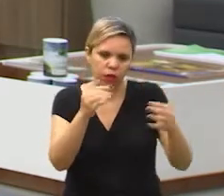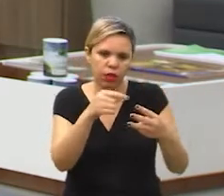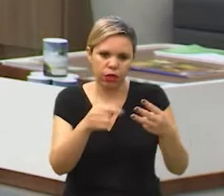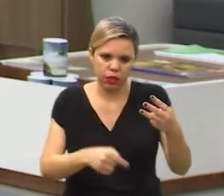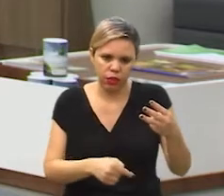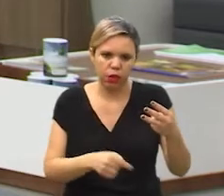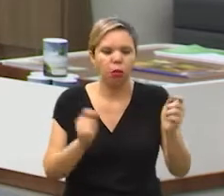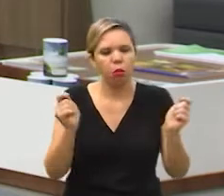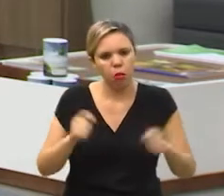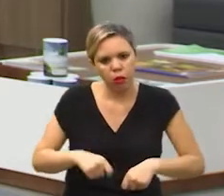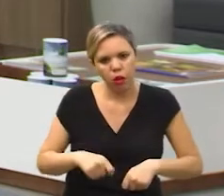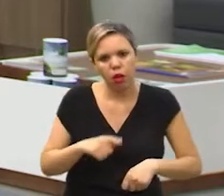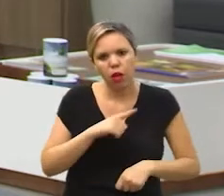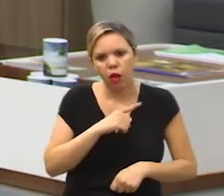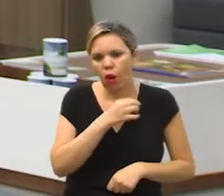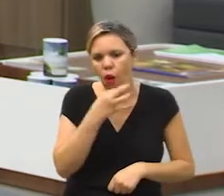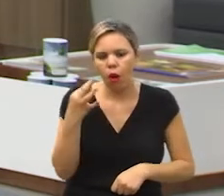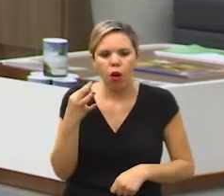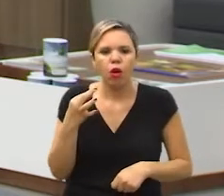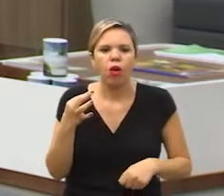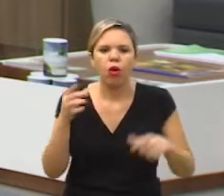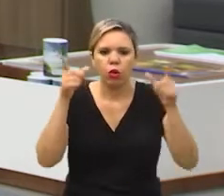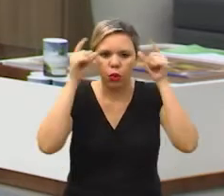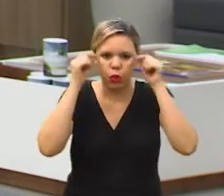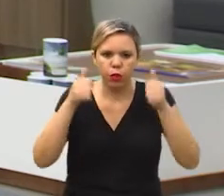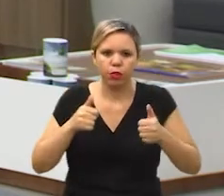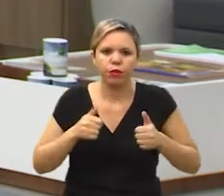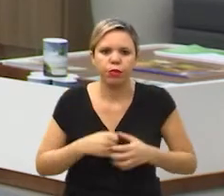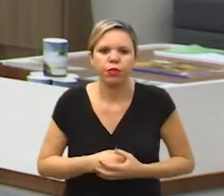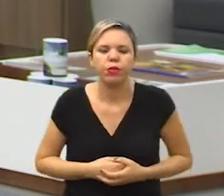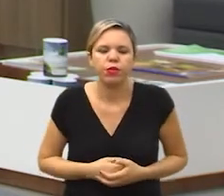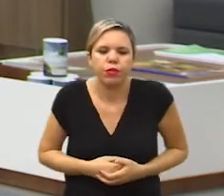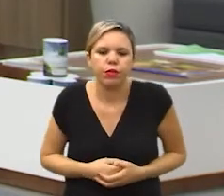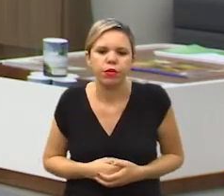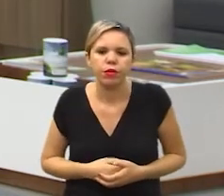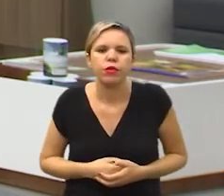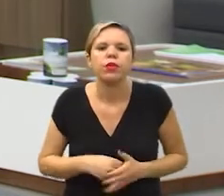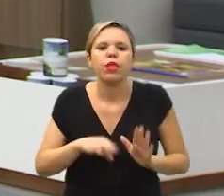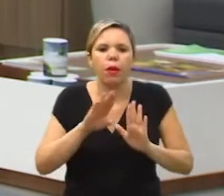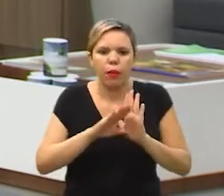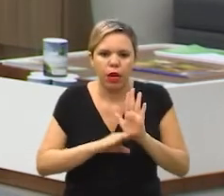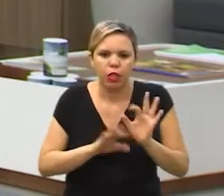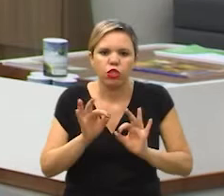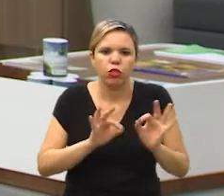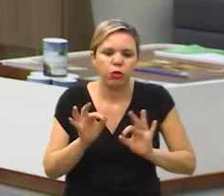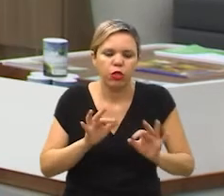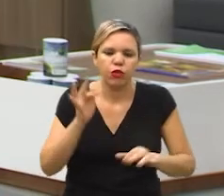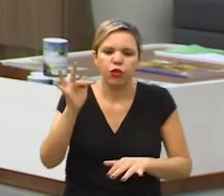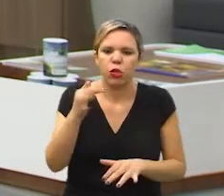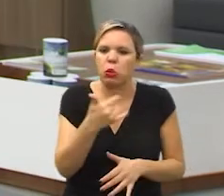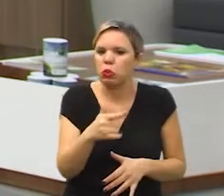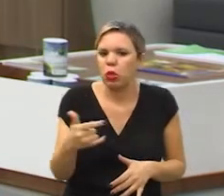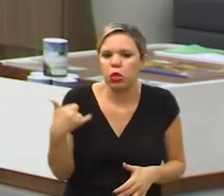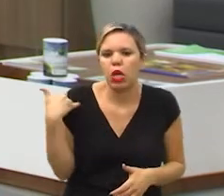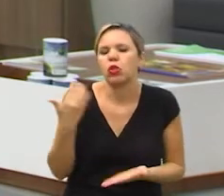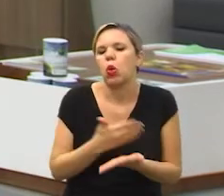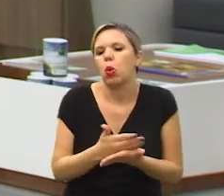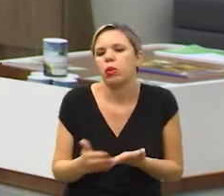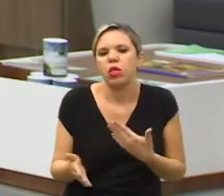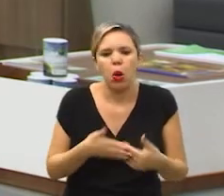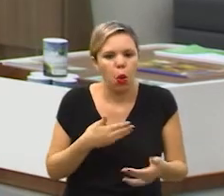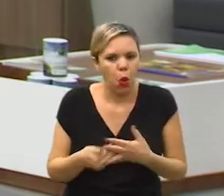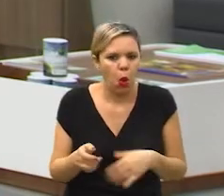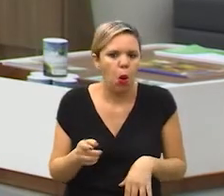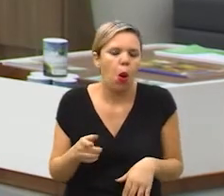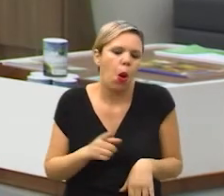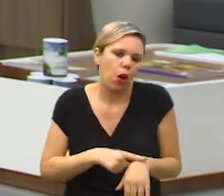passos provavelmente terá uma condição financeira bastante confortável. E o planejamento financeiro é uma coisa que não tem idade, né? Você pode começar a